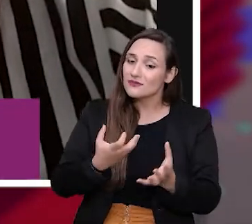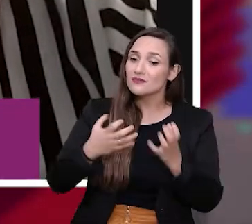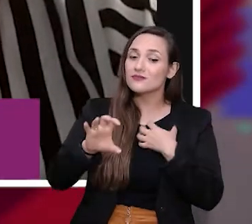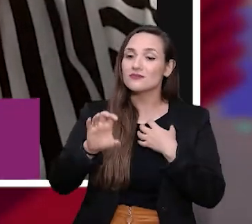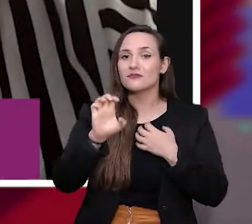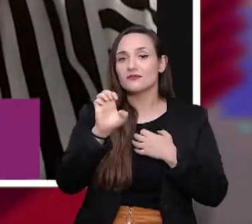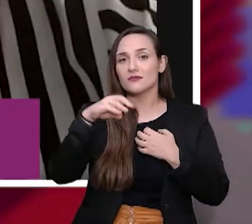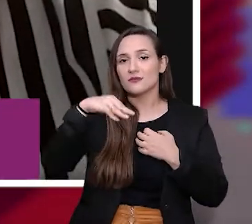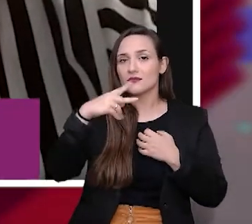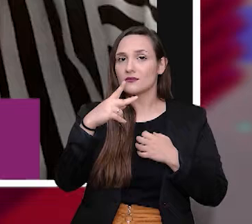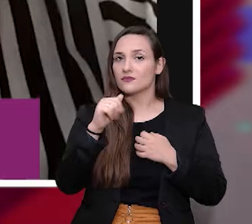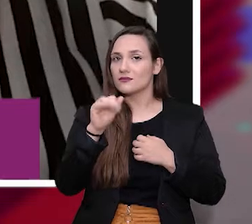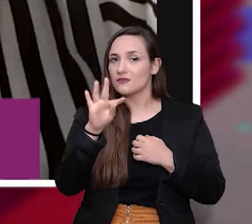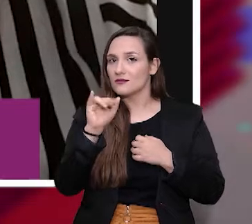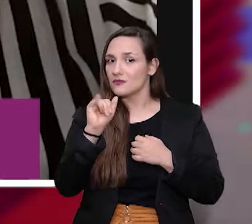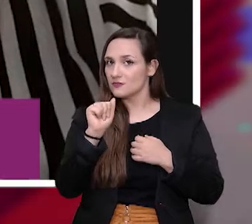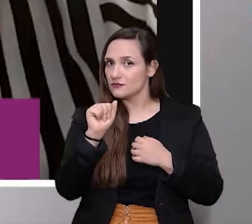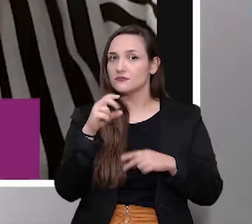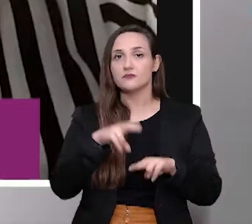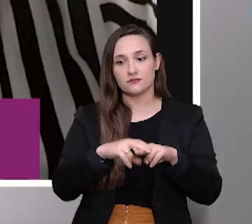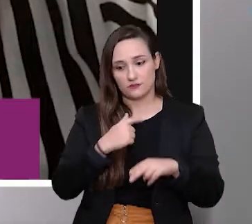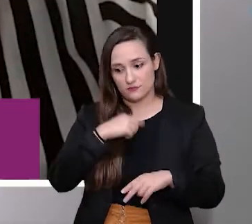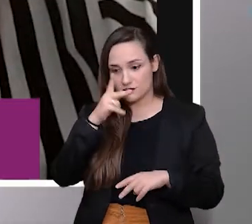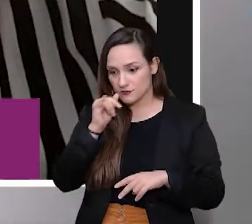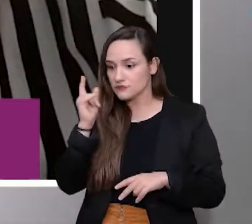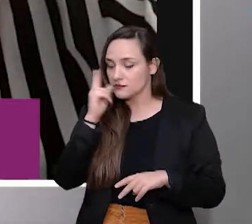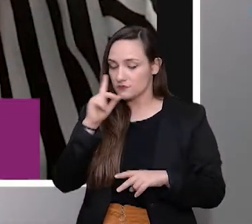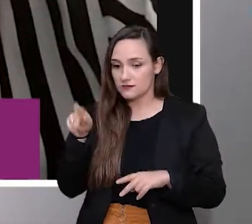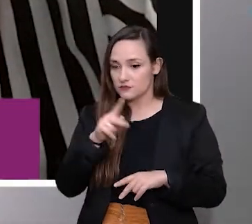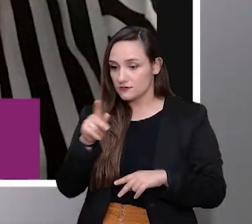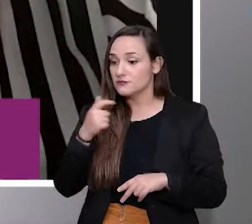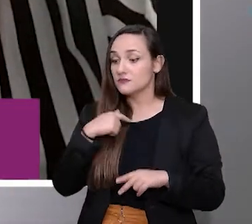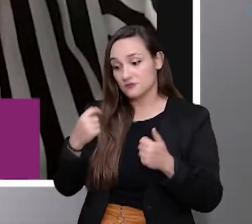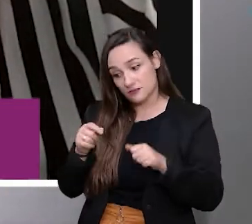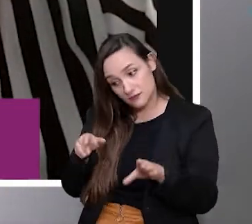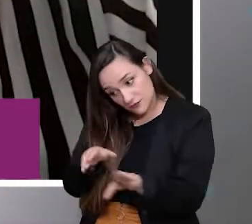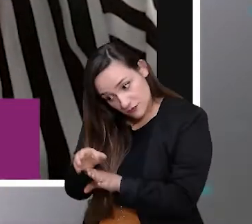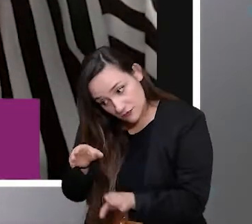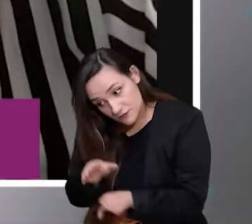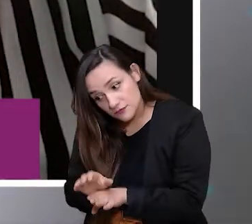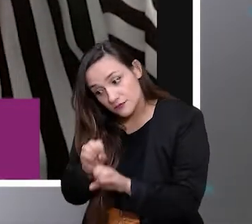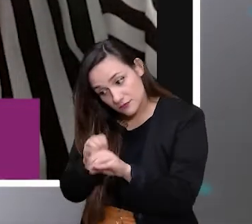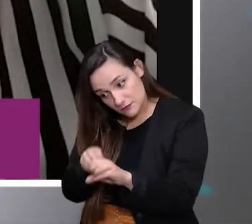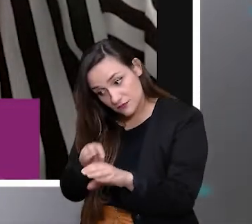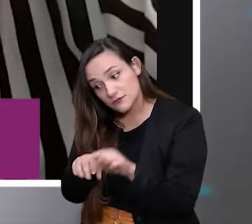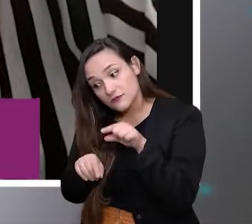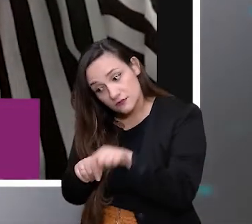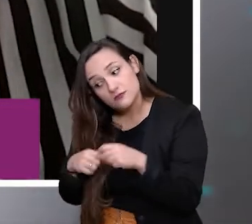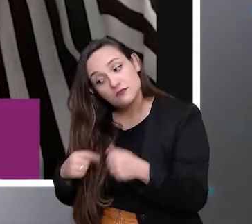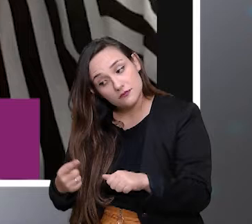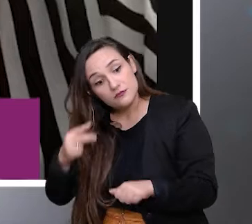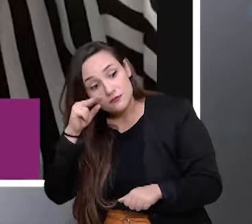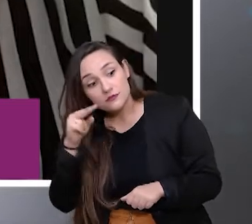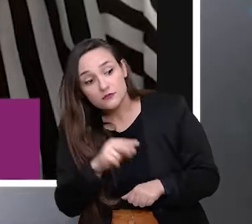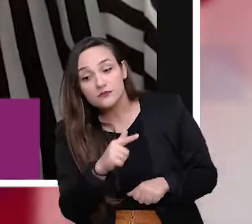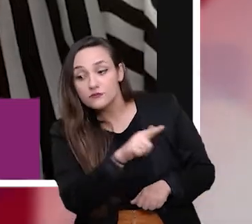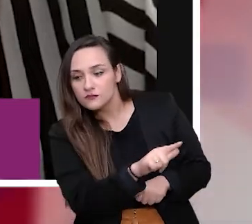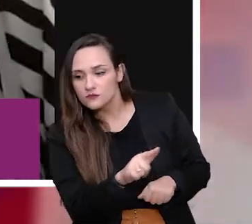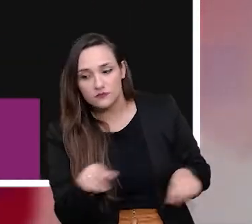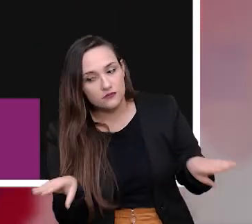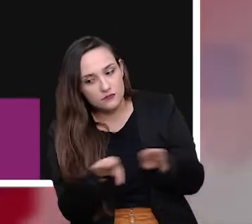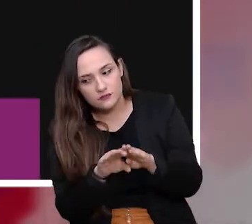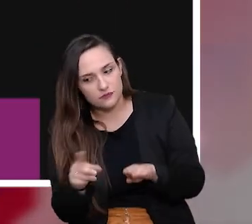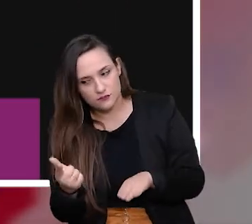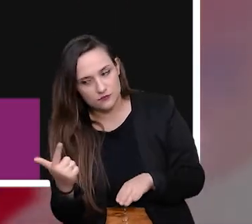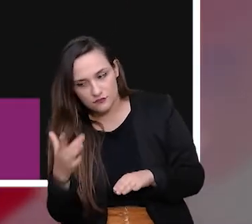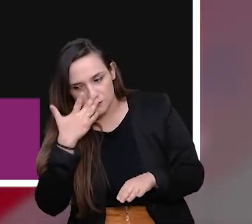pai, educador, professor, formar pessoas que tenham empatia, que tenham essa habilidade de se colocar no lugar do outro, de olhar